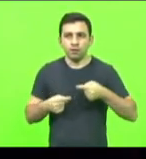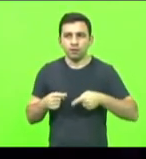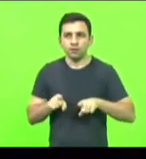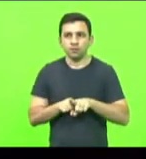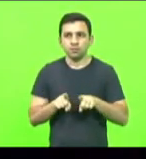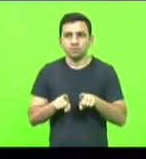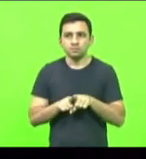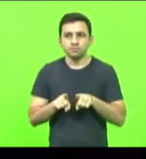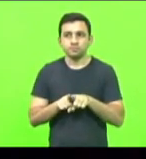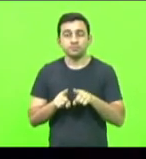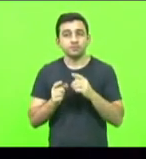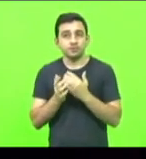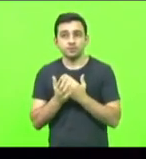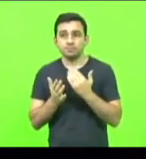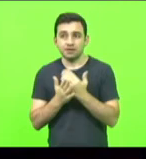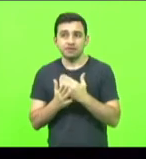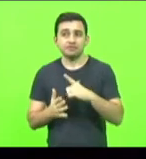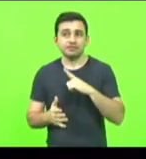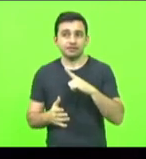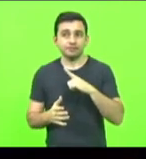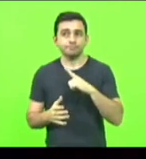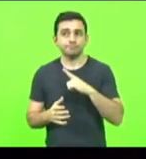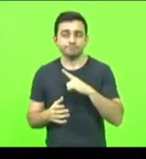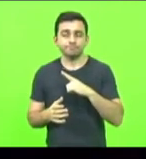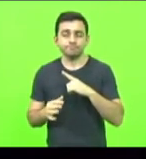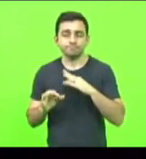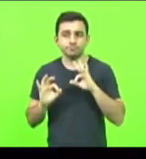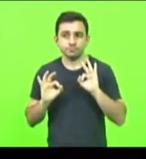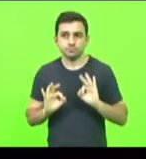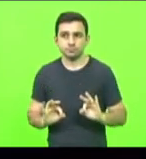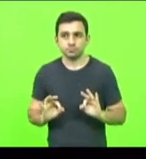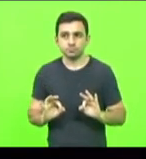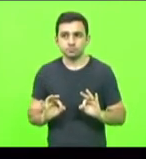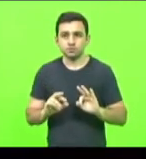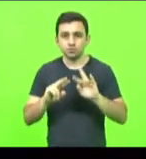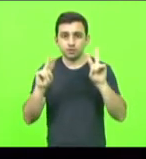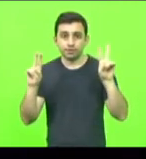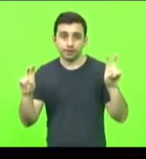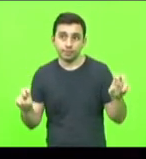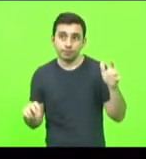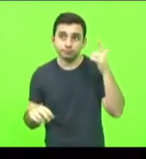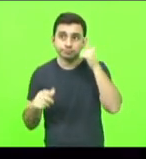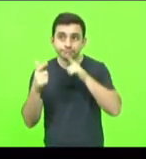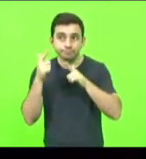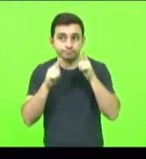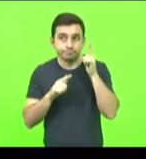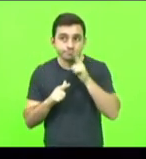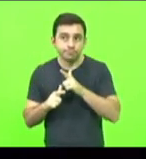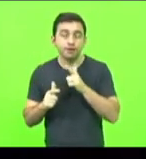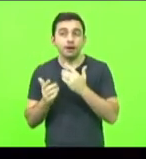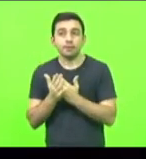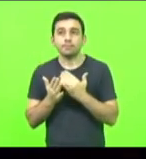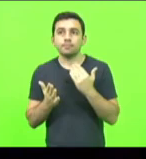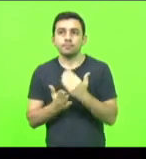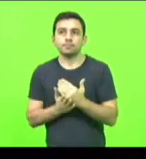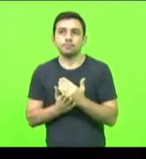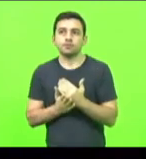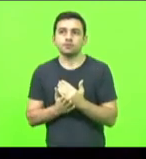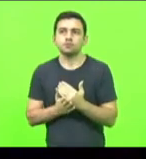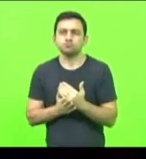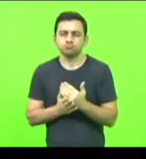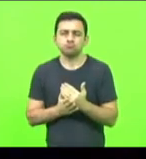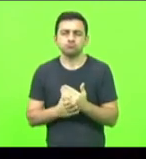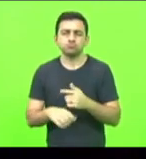vez mais convencidos, e esse assunto vai ganhar, por certo, aqui nas comissões e depois em plenário, um espaço